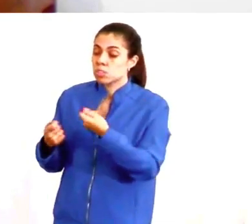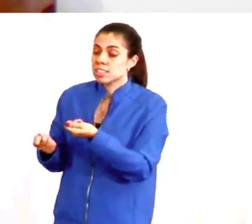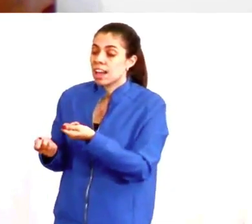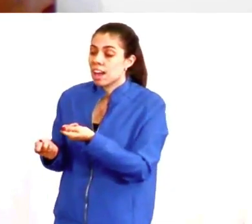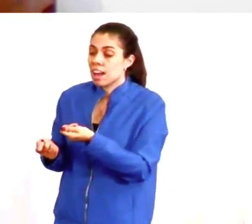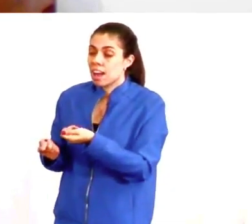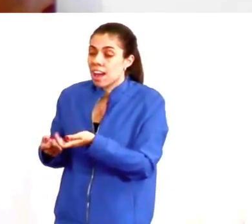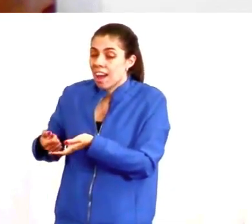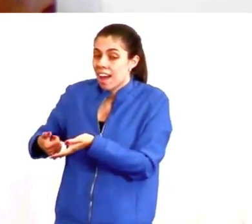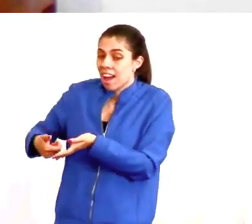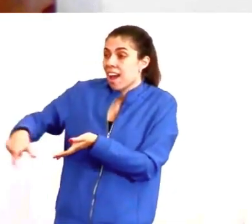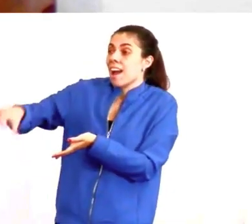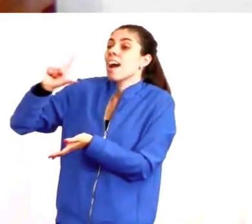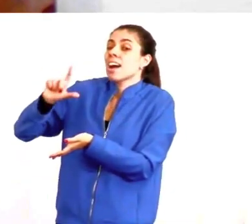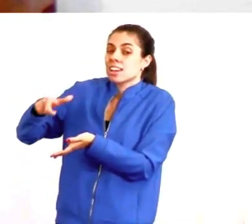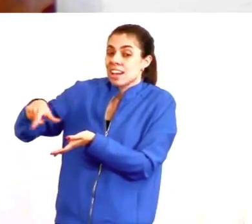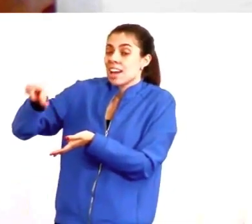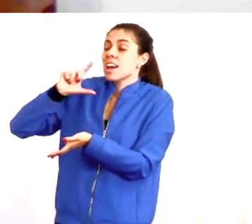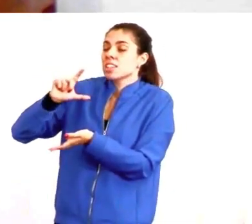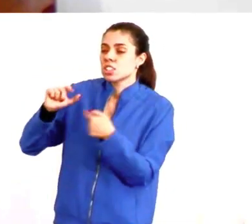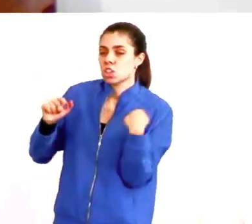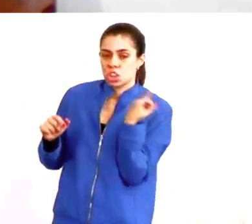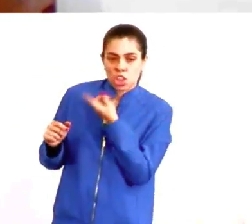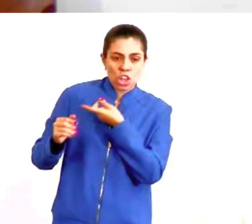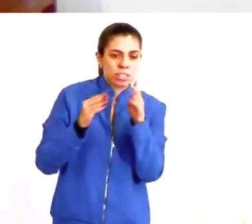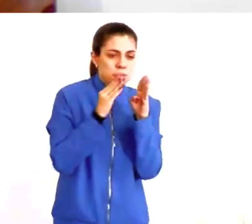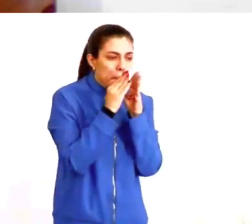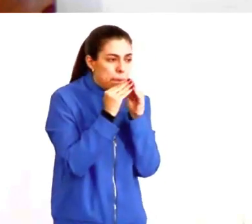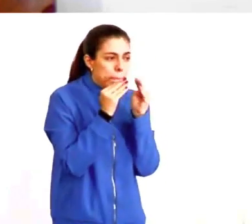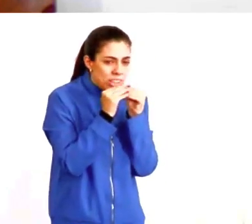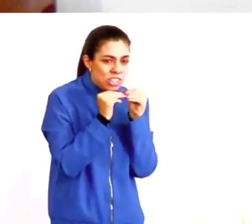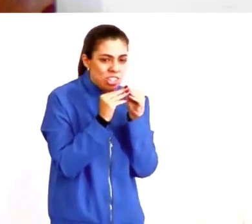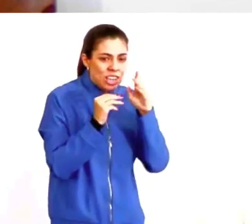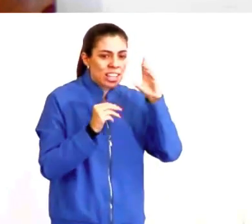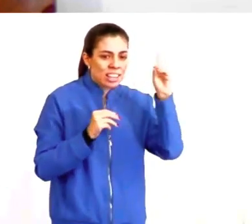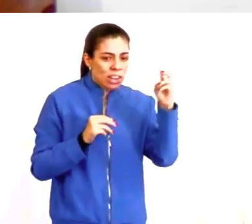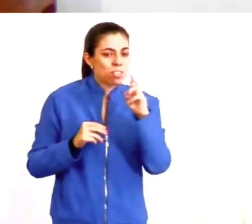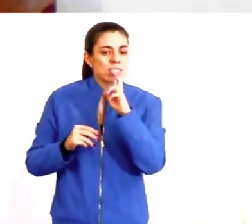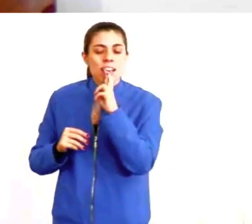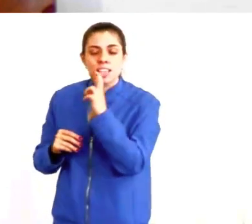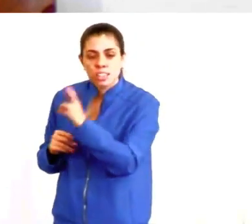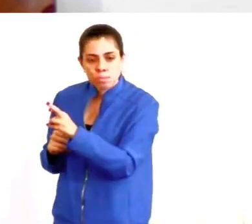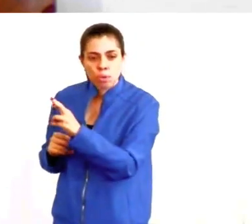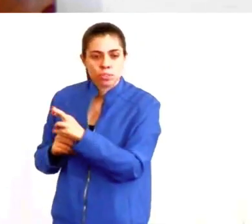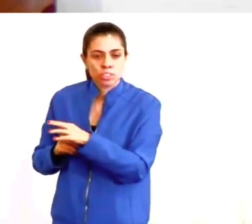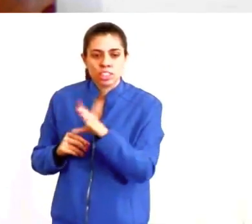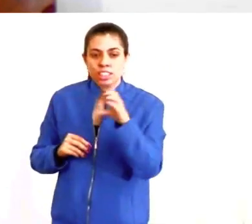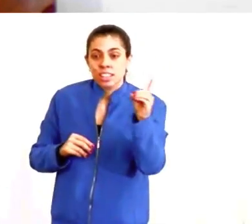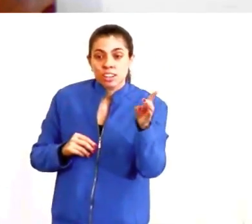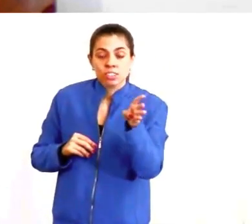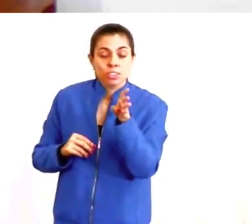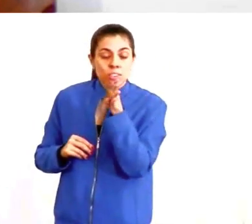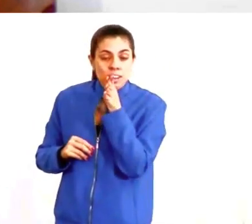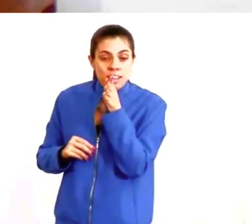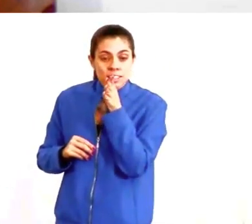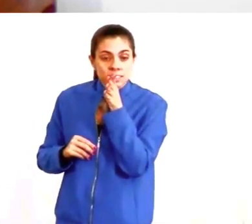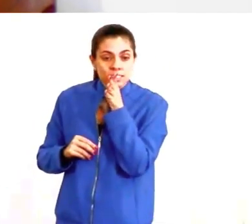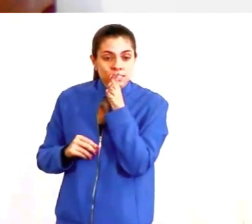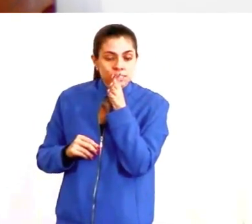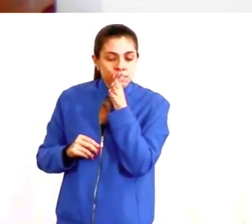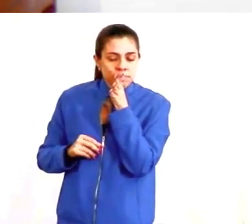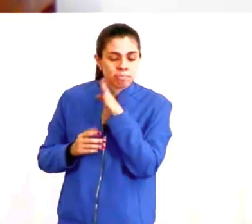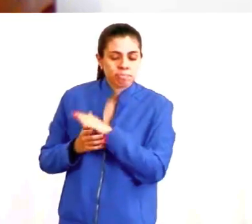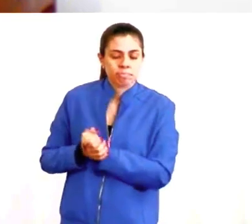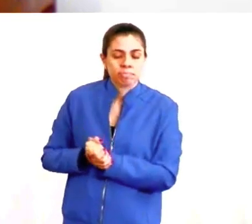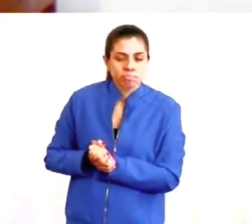oração, já sabe a palavra antes que ela venha à boca. Assim é o santo de Israel, assim